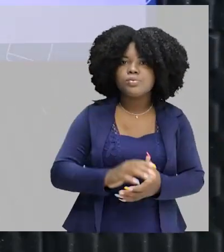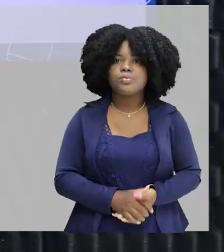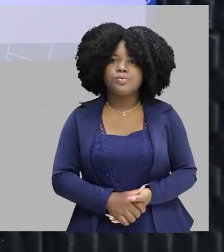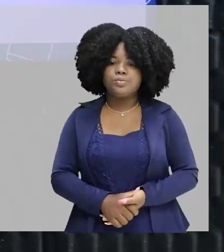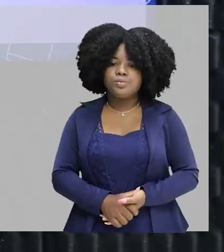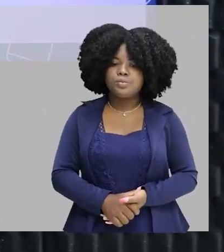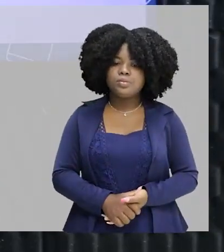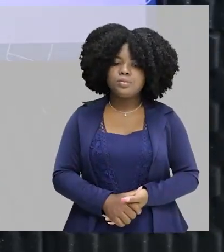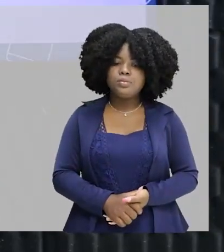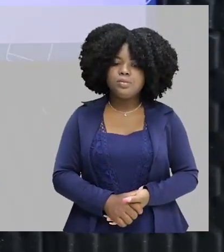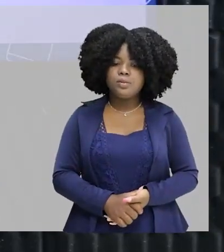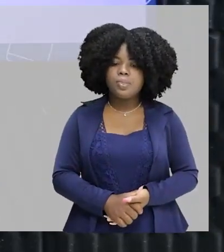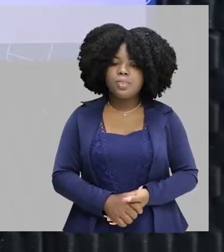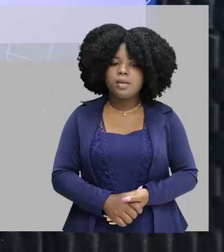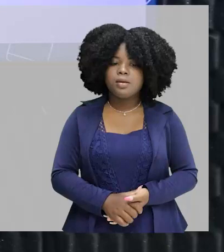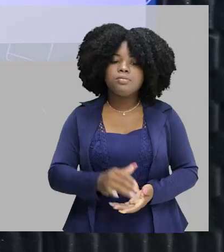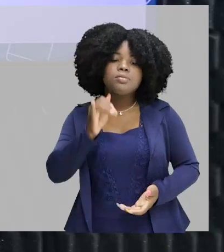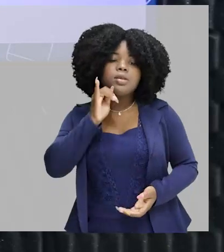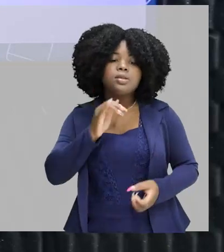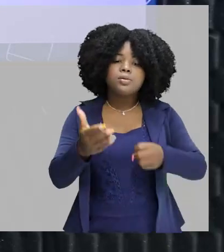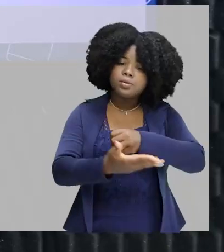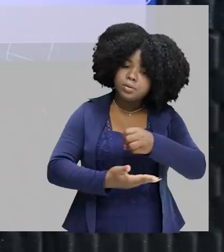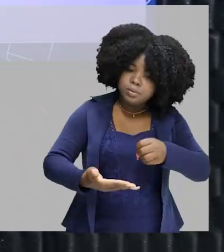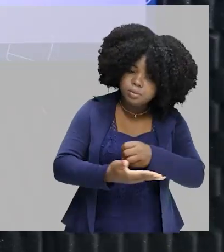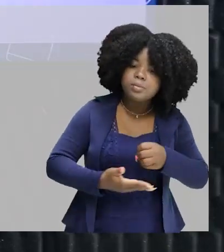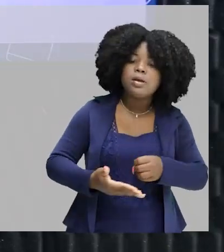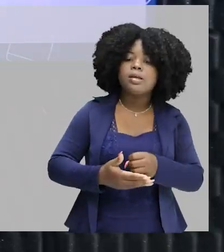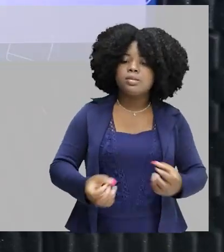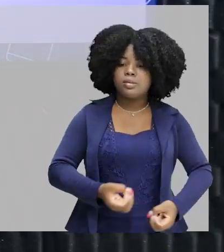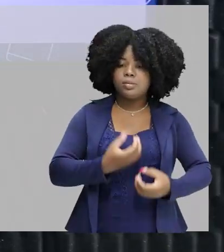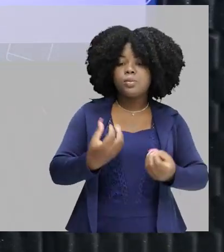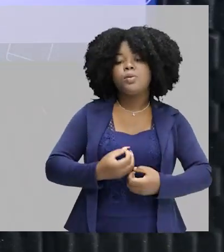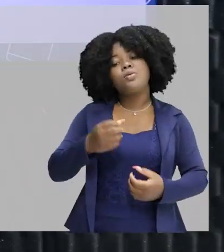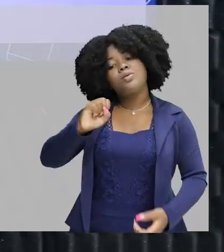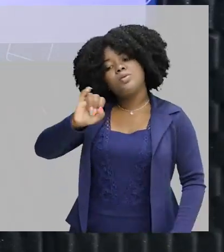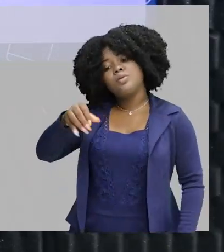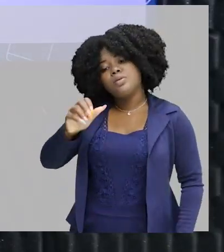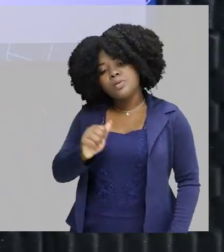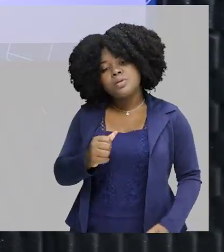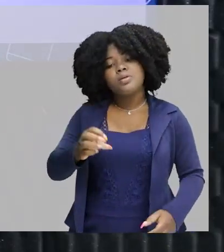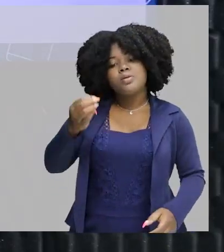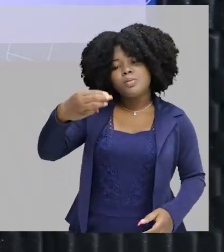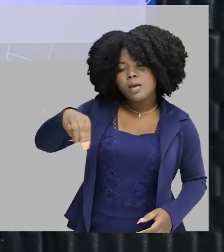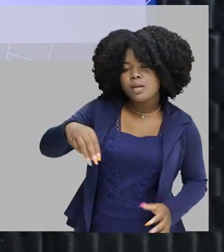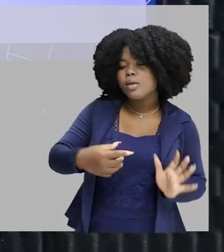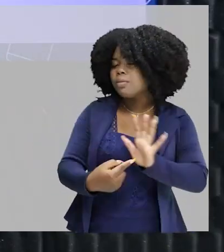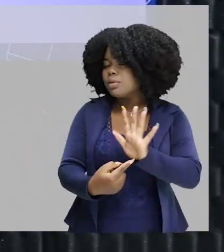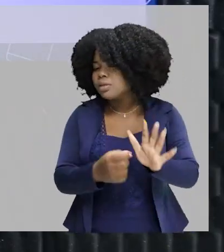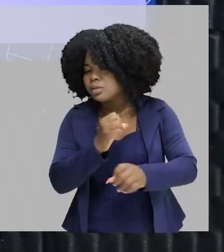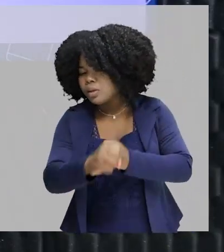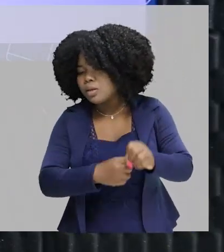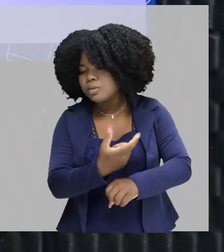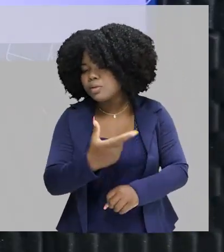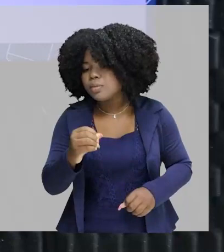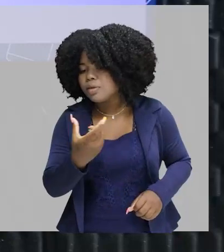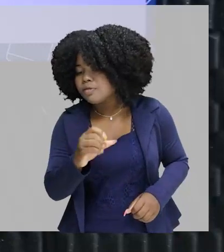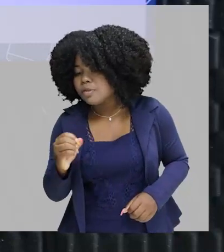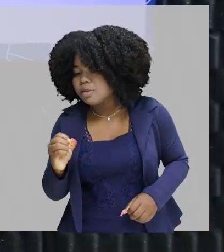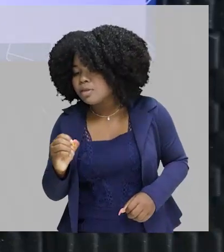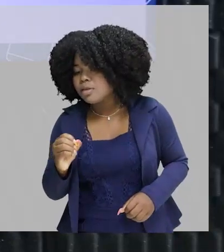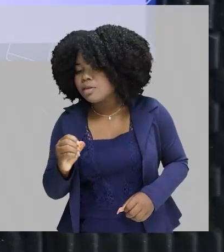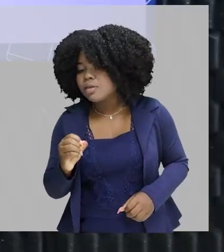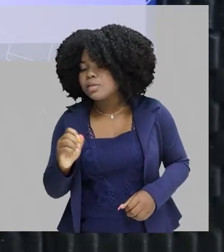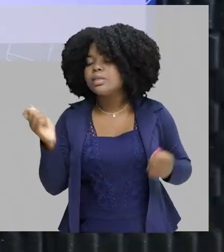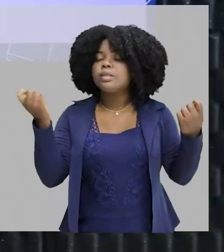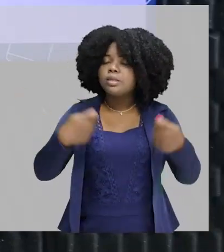exemplo, com base na produção de soja que o Maranhão apresentou em 2020, a gente